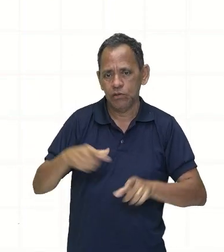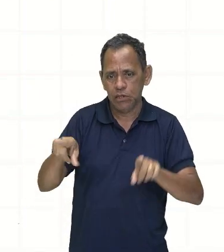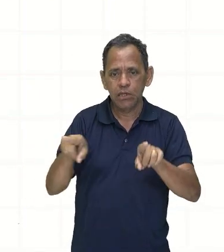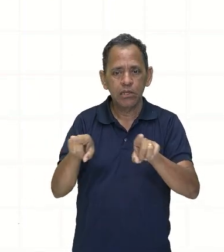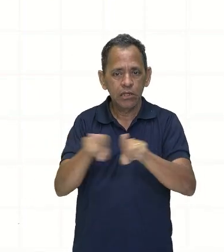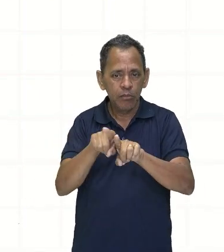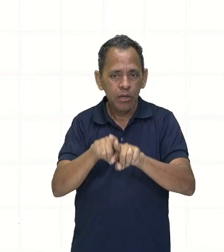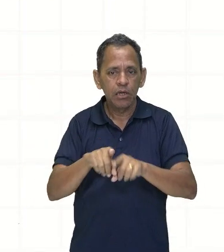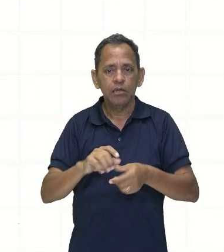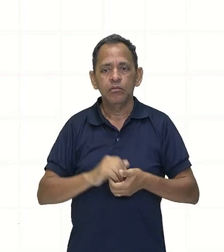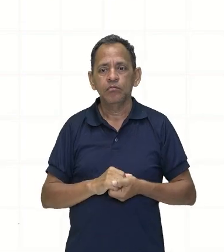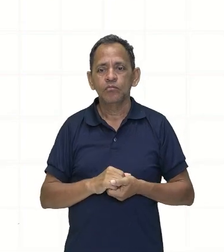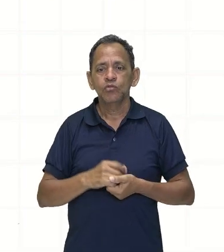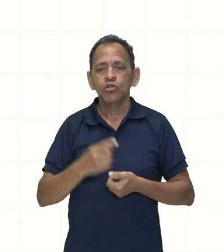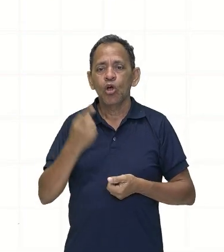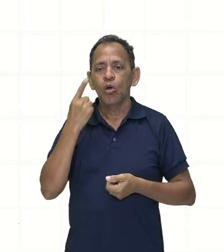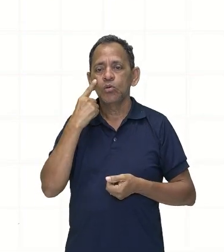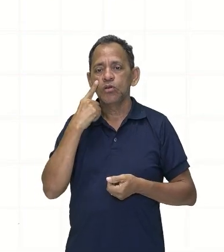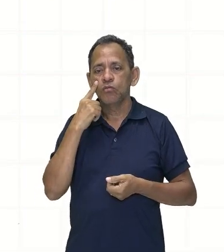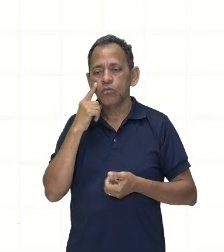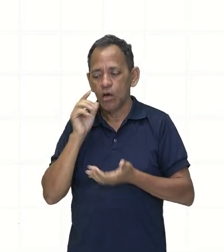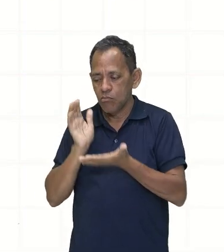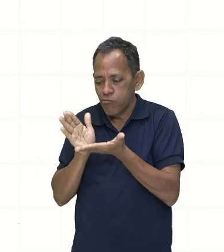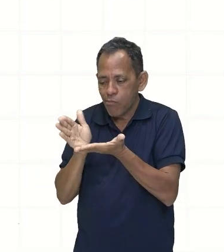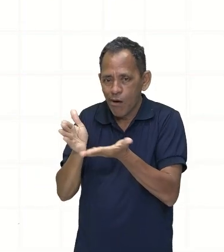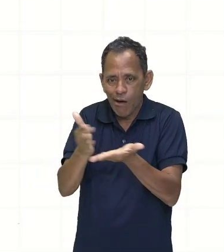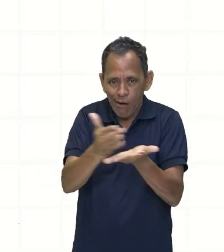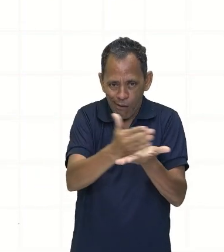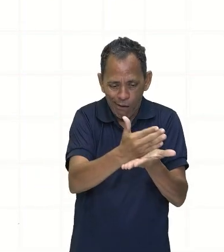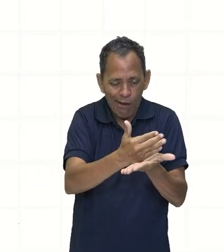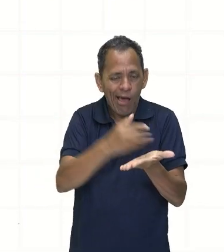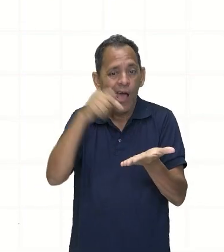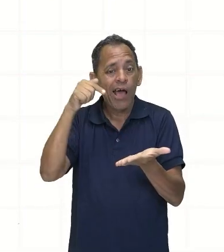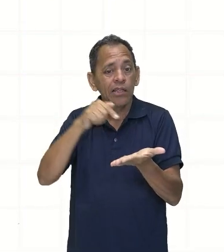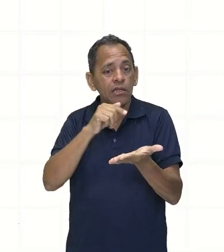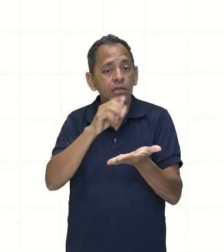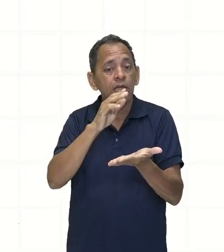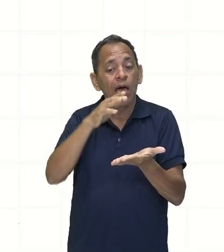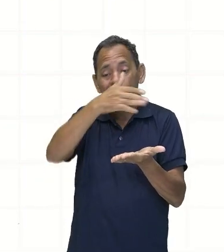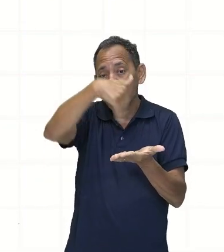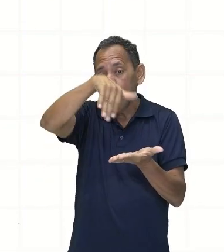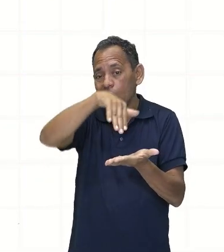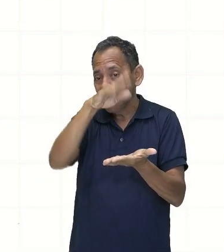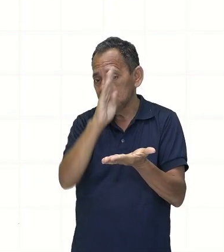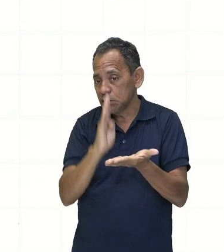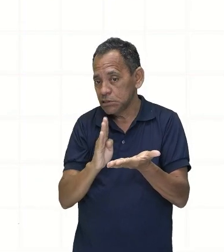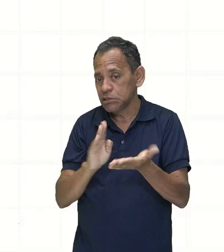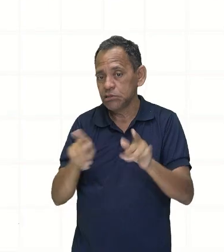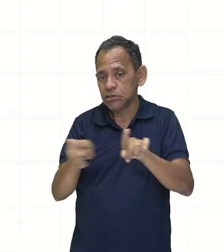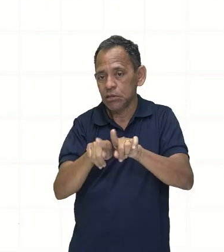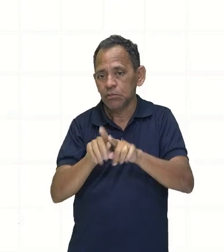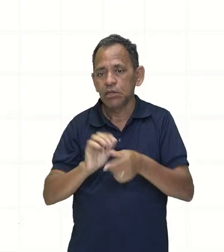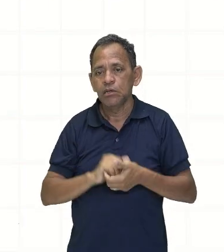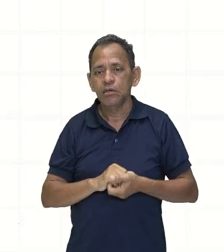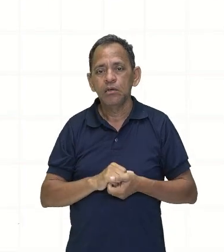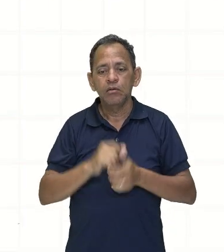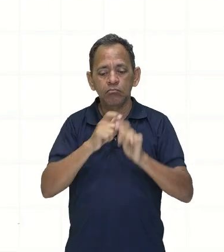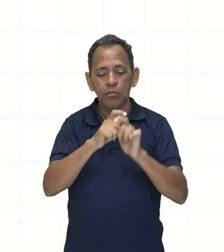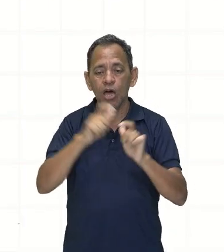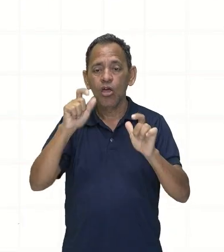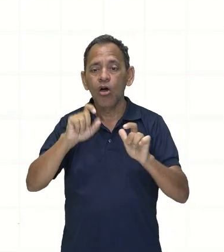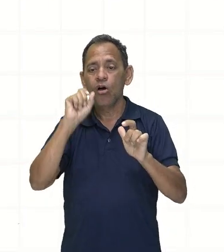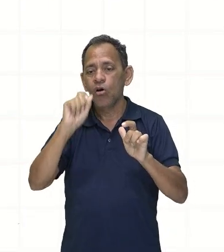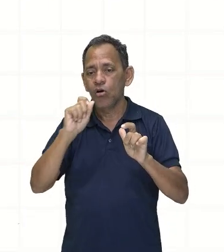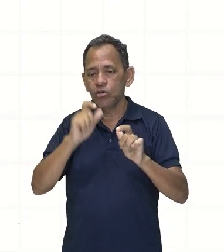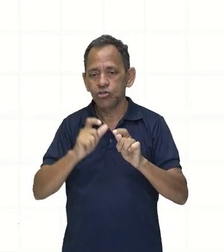passa a observar essa concentração em todo o território brasileiro, né? E essa concentração maior